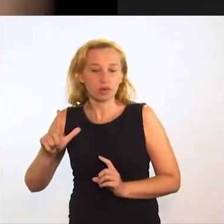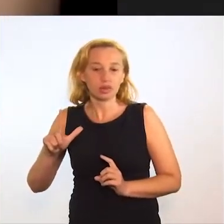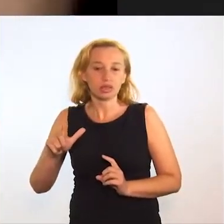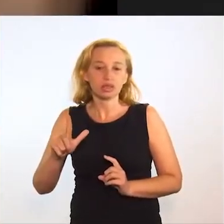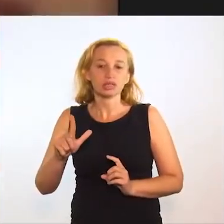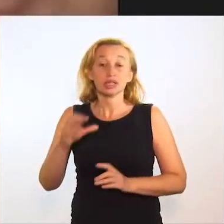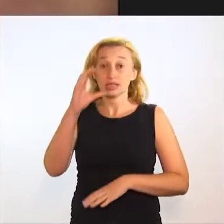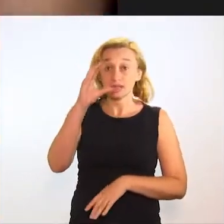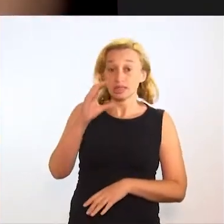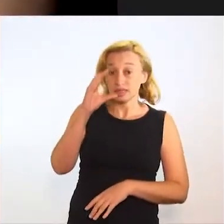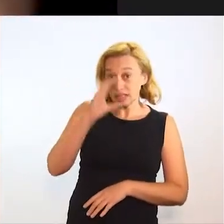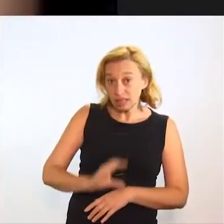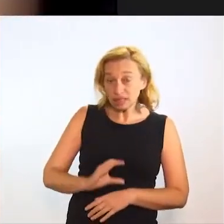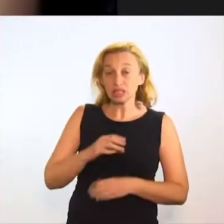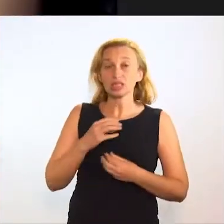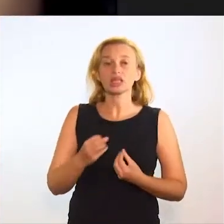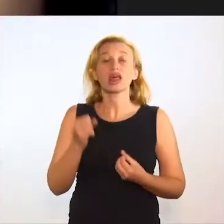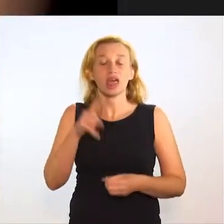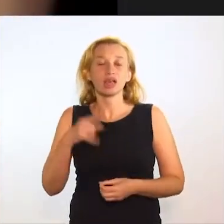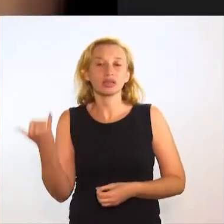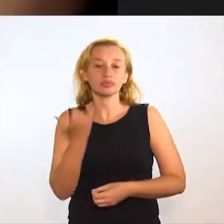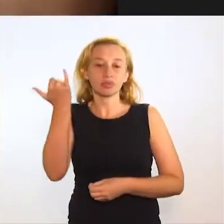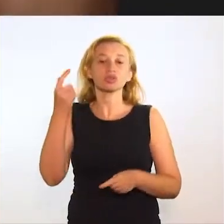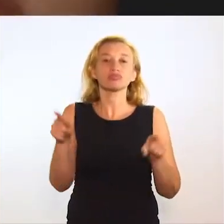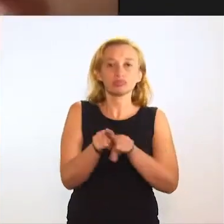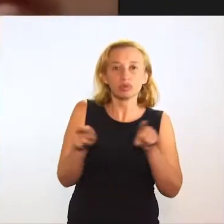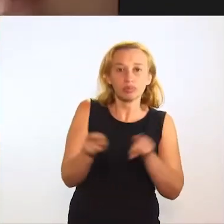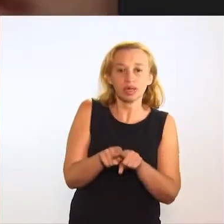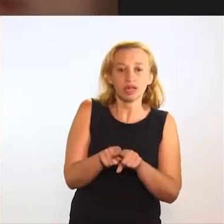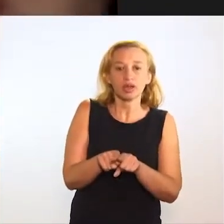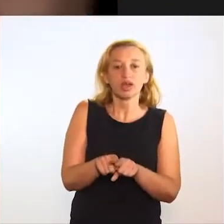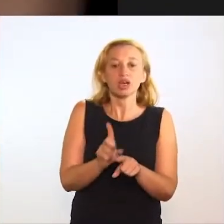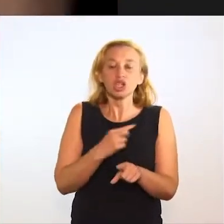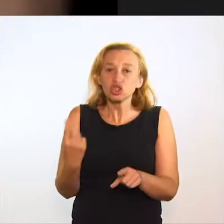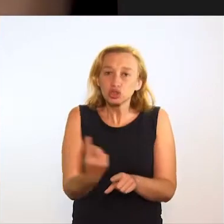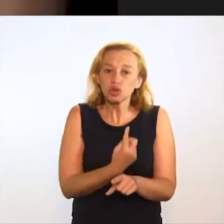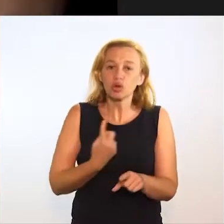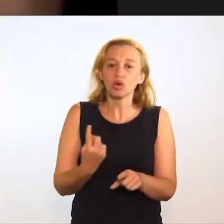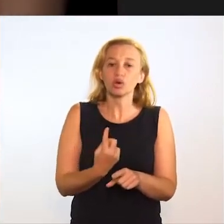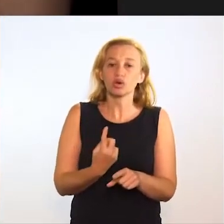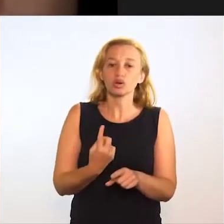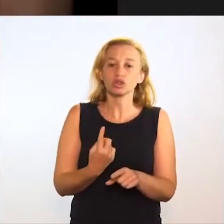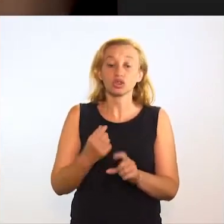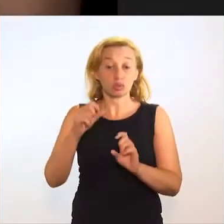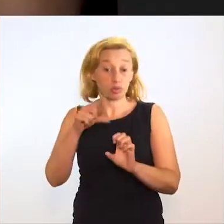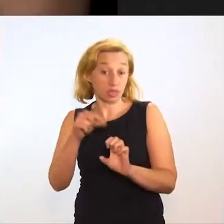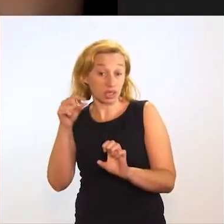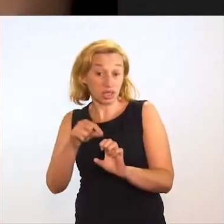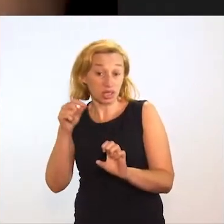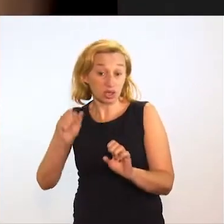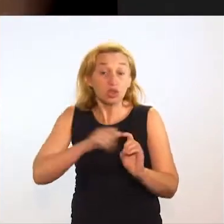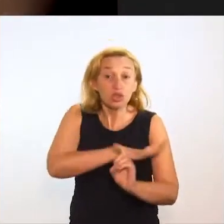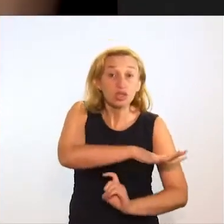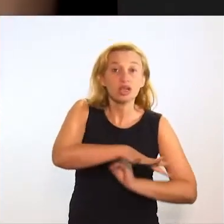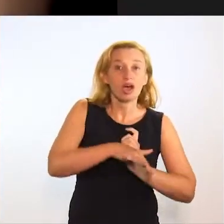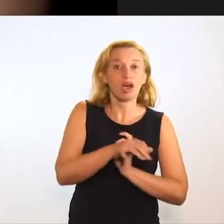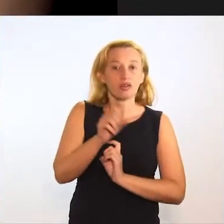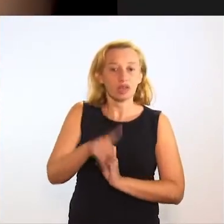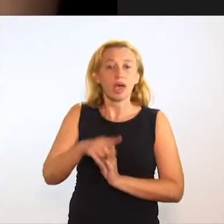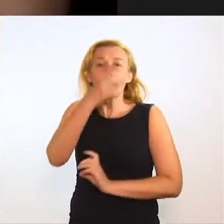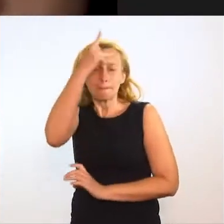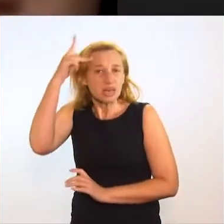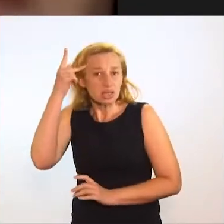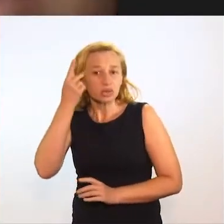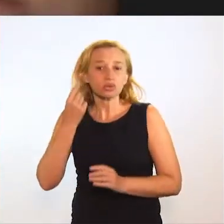digital através da cidadania. Então, isso é muito importante também para que nós, enquanto empreendedoras